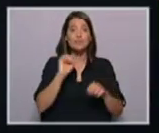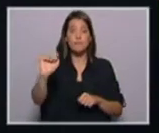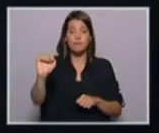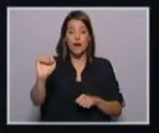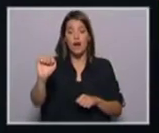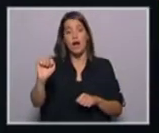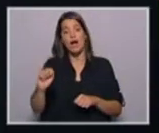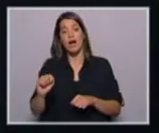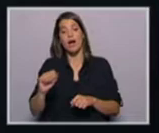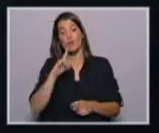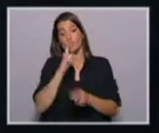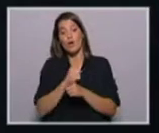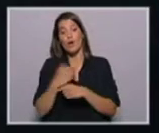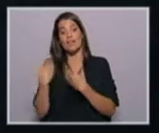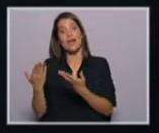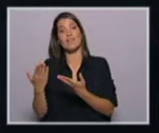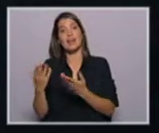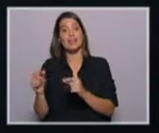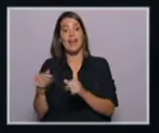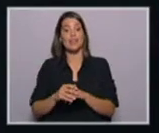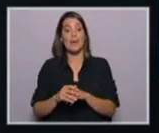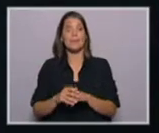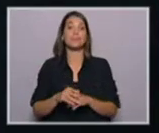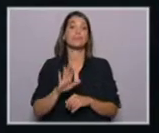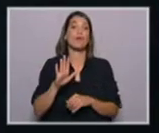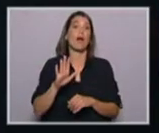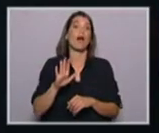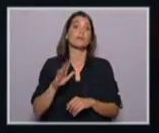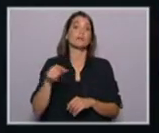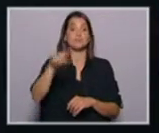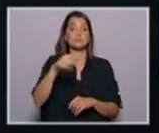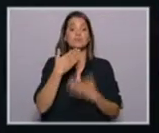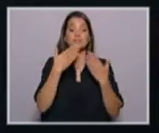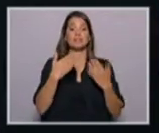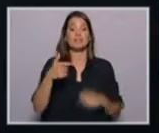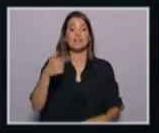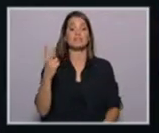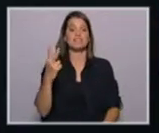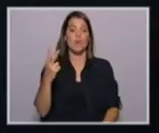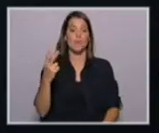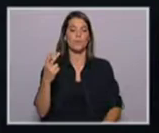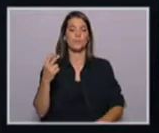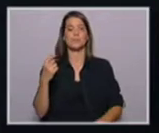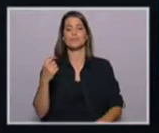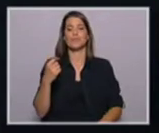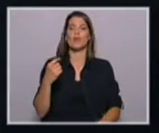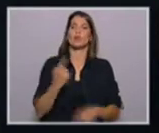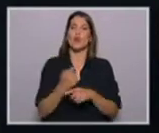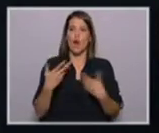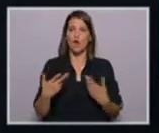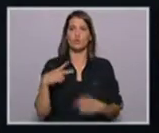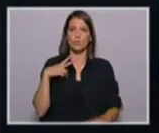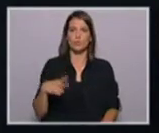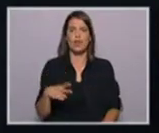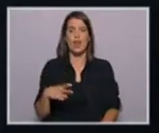fomos informando o público radiofónico. Está bem, mas vocês têm que agradecer à televisão, porque hoje em Portugal há